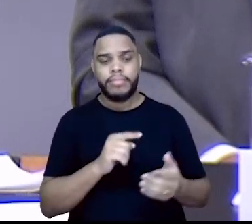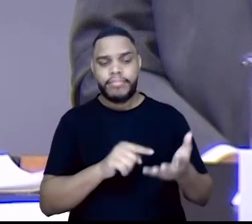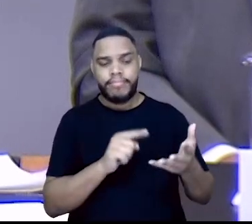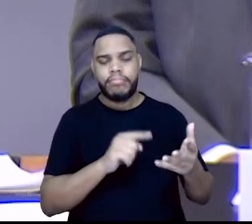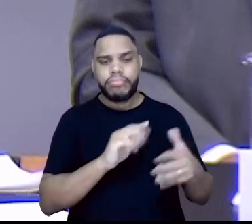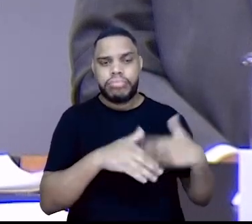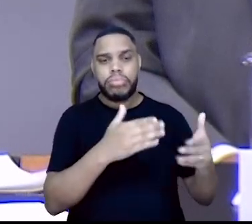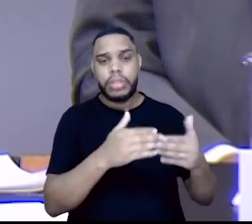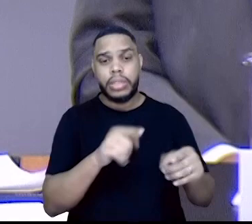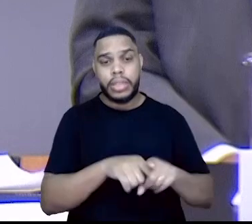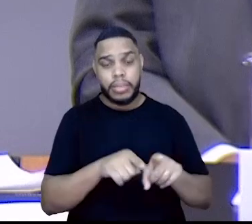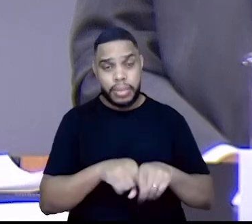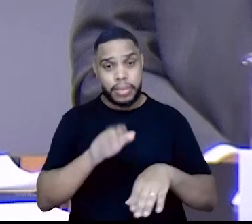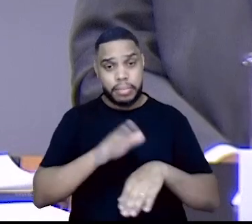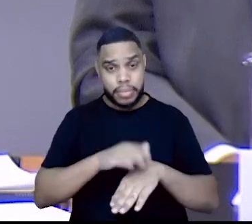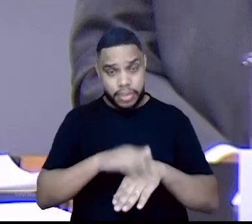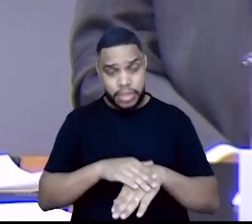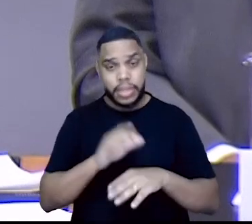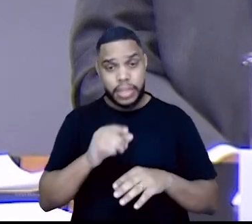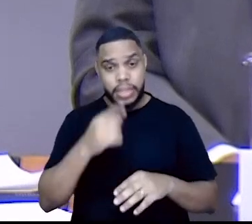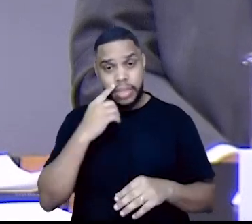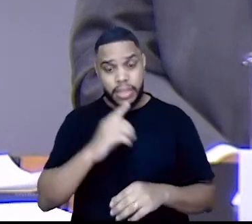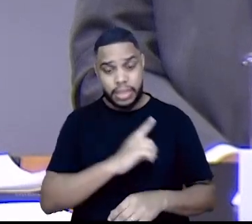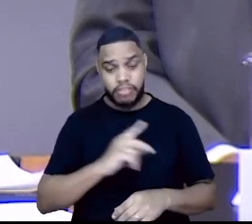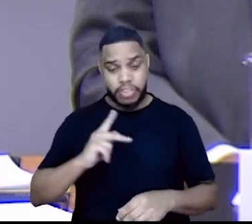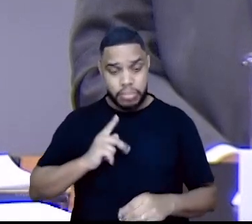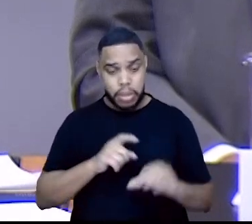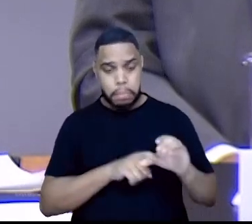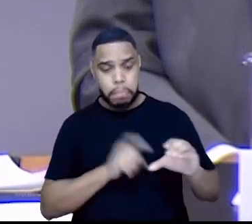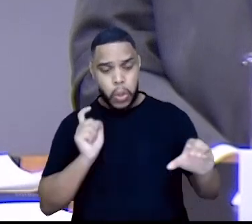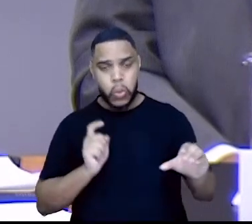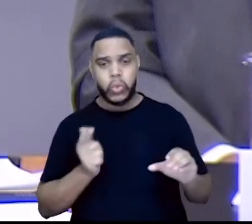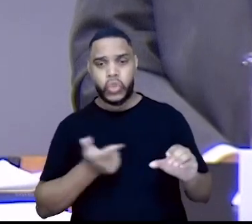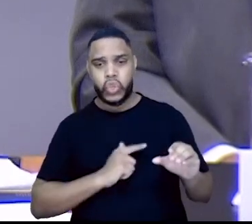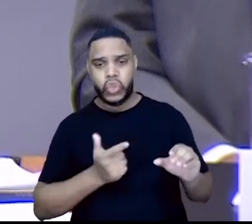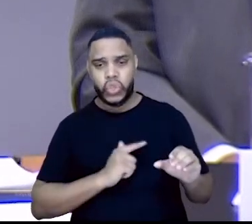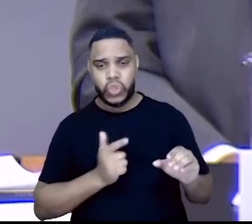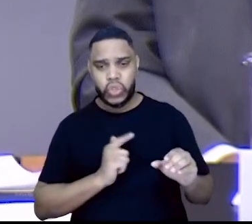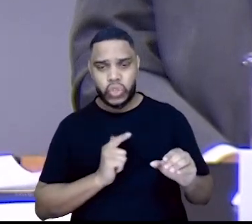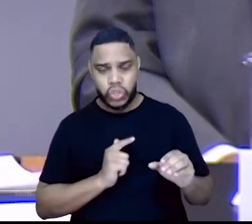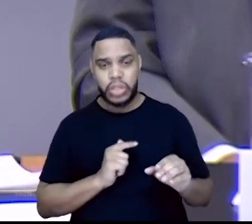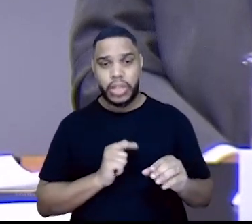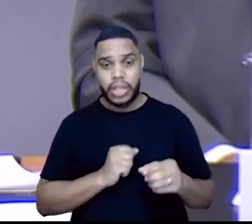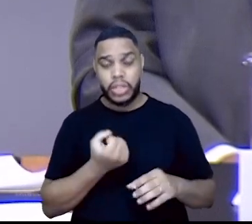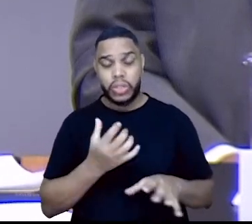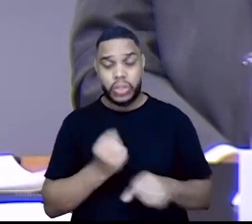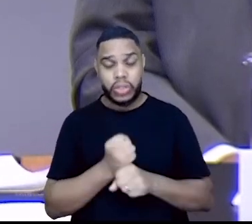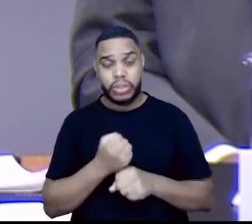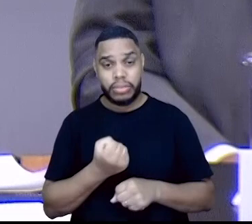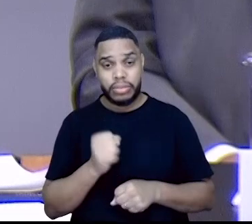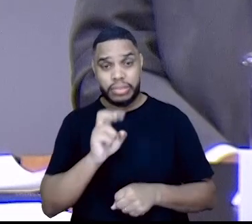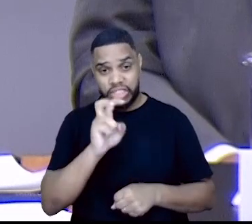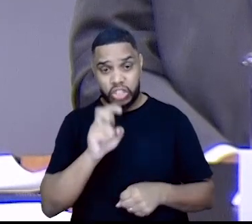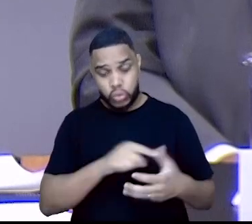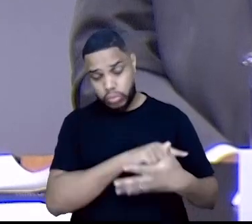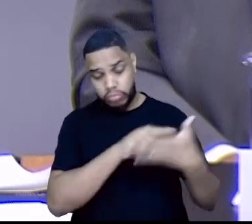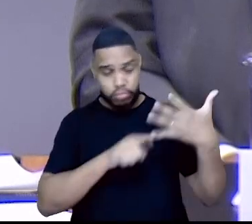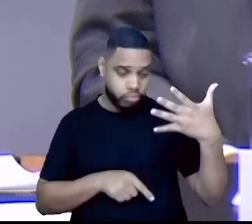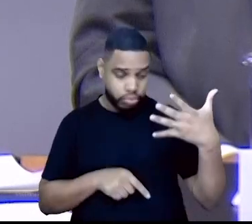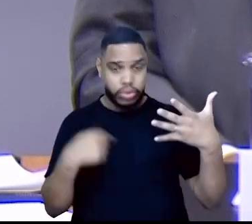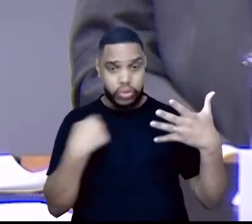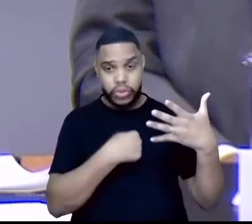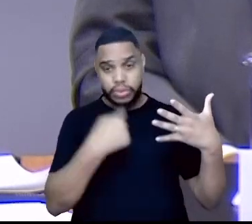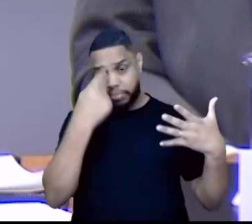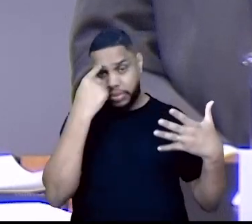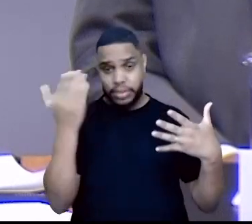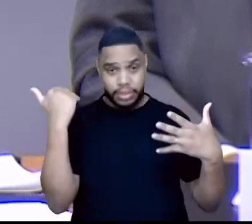e a autonomia da Defensoria Pública era o quinto item que nós pensamos. Ainda naquela época era só